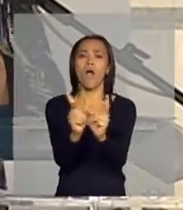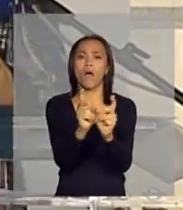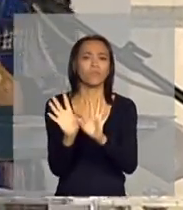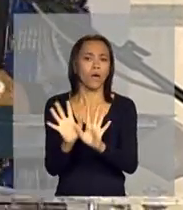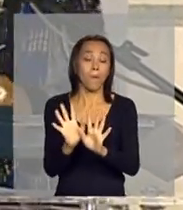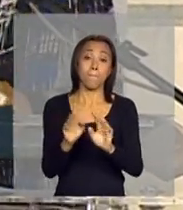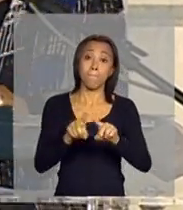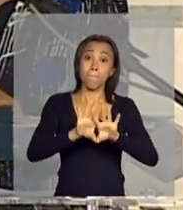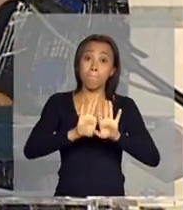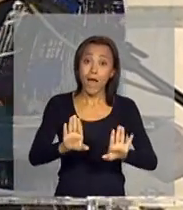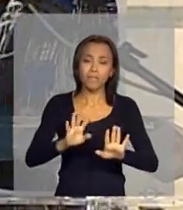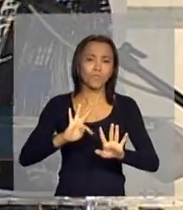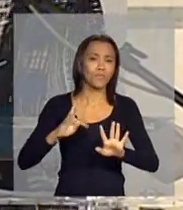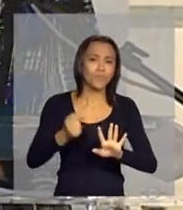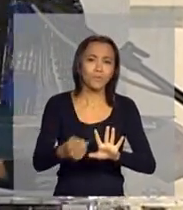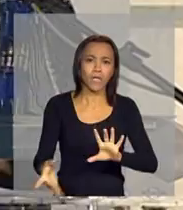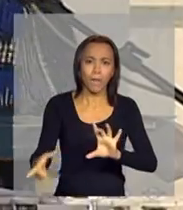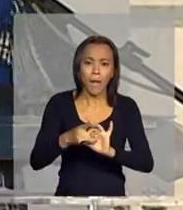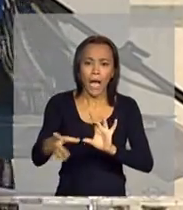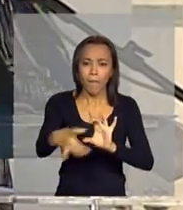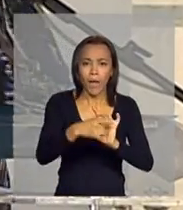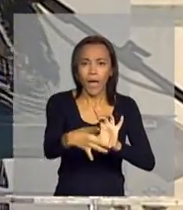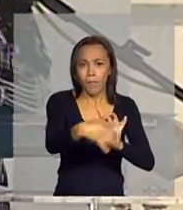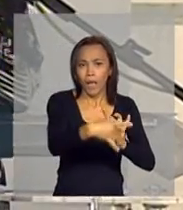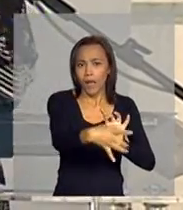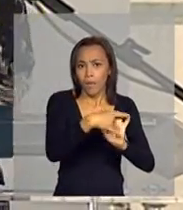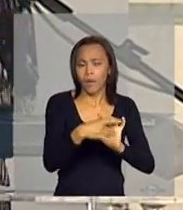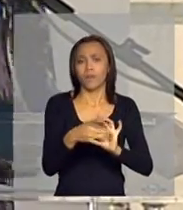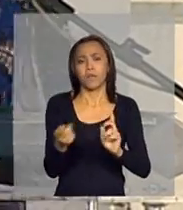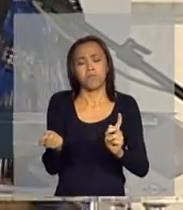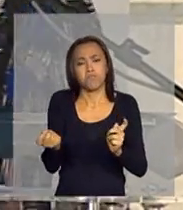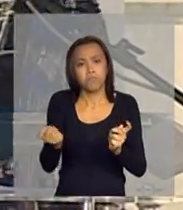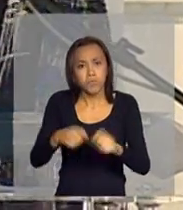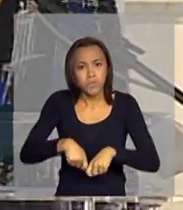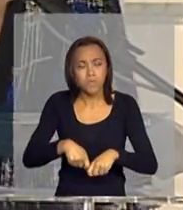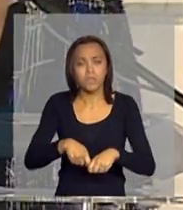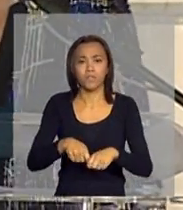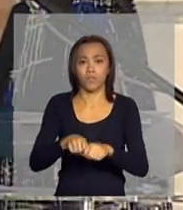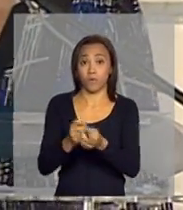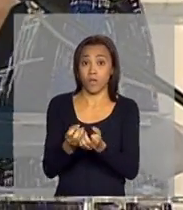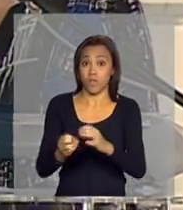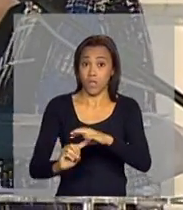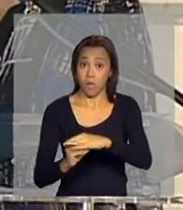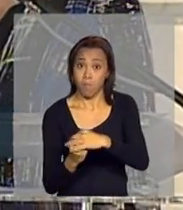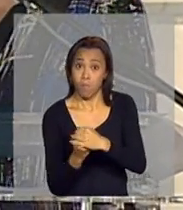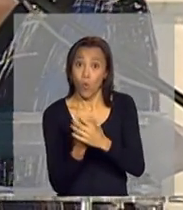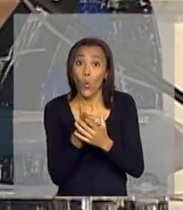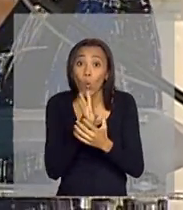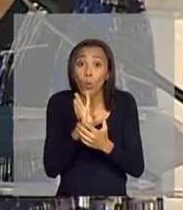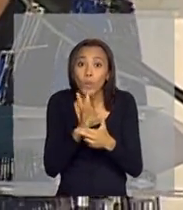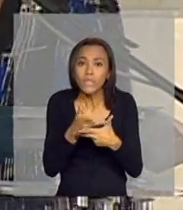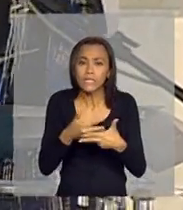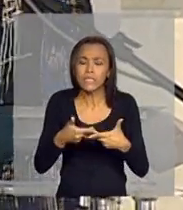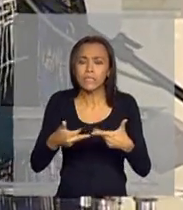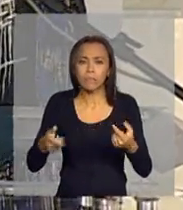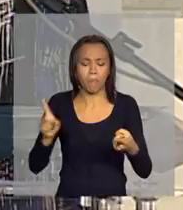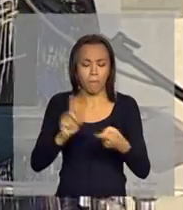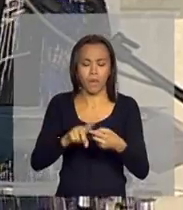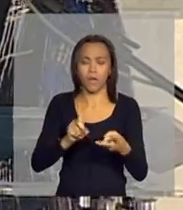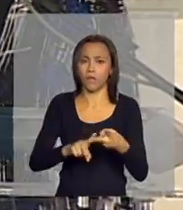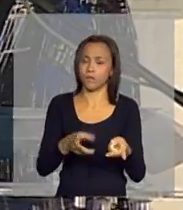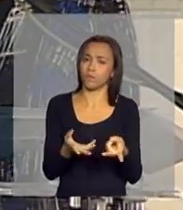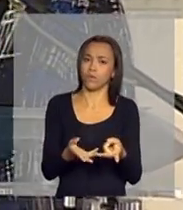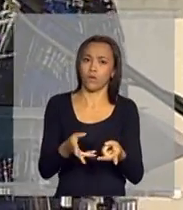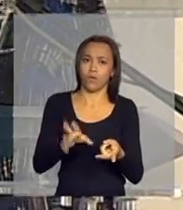que ela engendra na agroindústria, que ela é capaz de gerar na produção de conhecimento, na